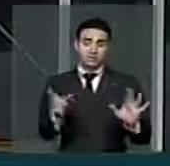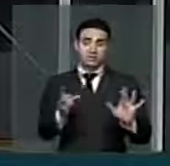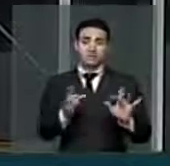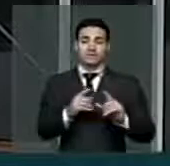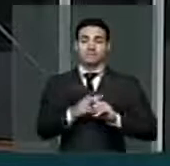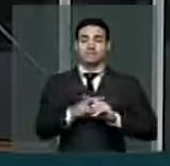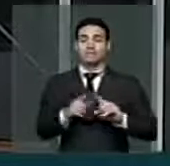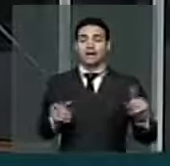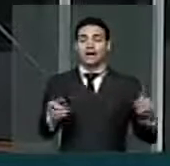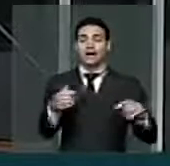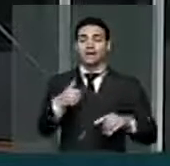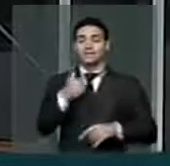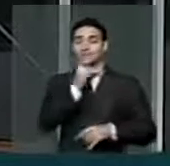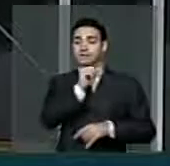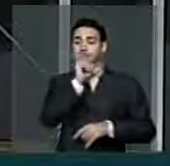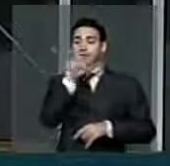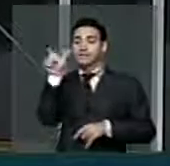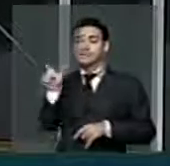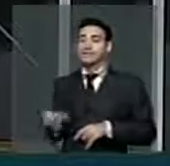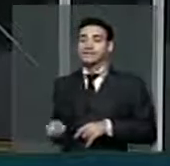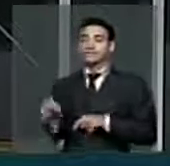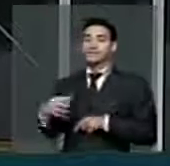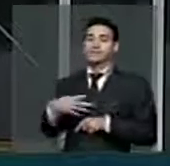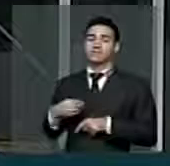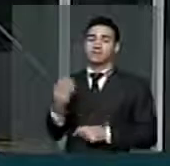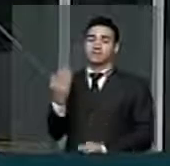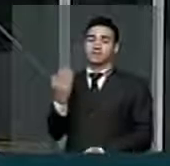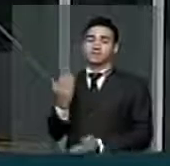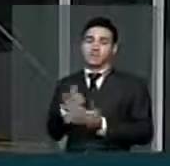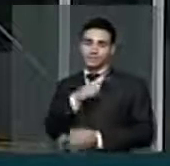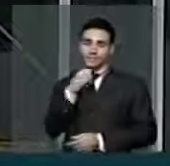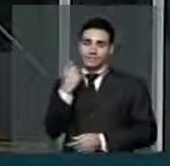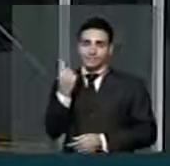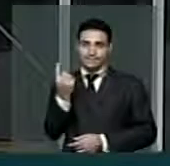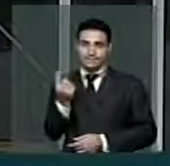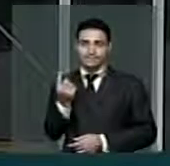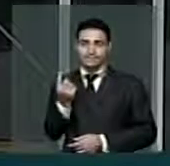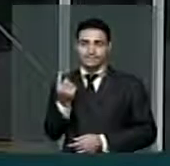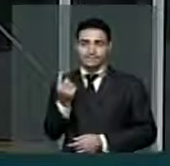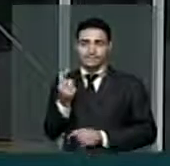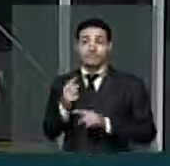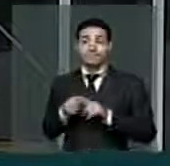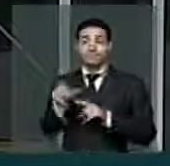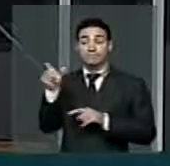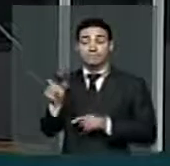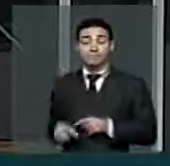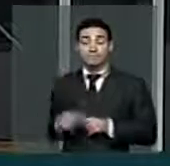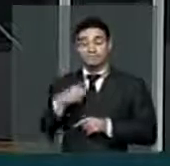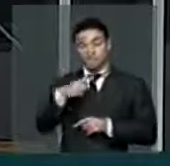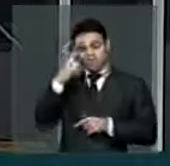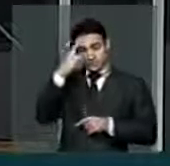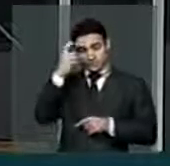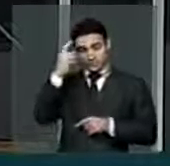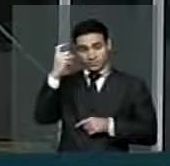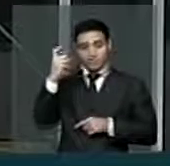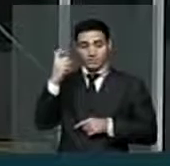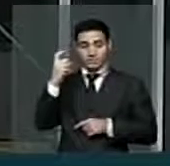perdeu a sua filha, perdeu o seu filho, vítima da